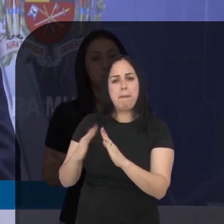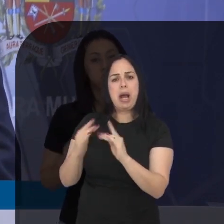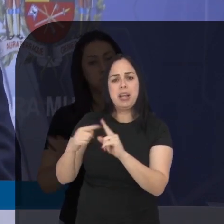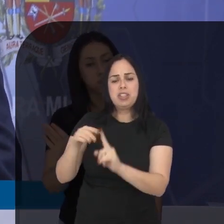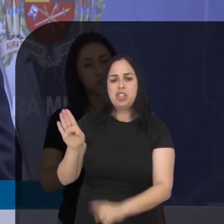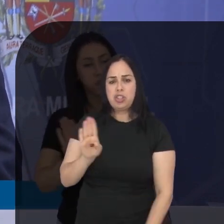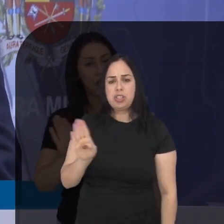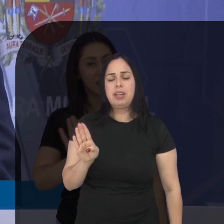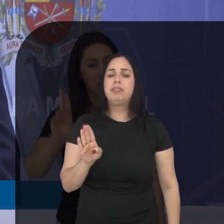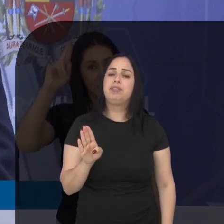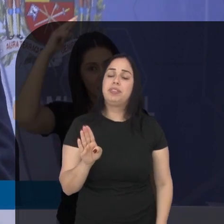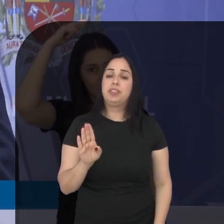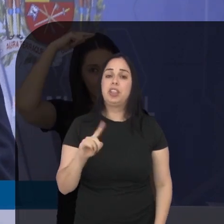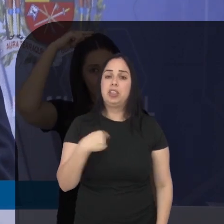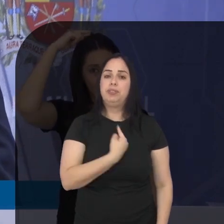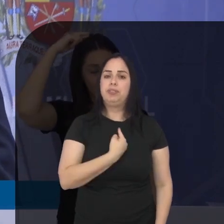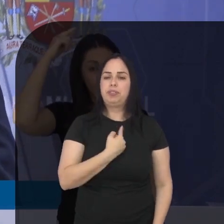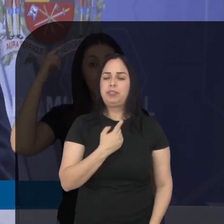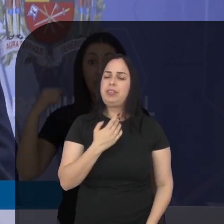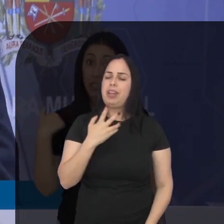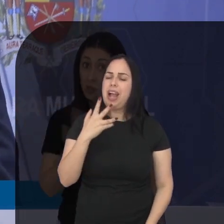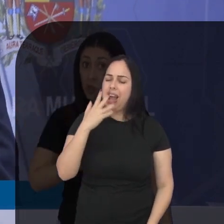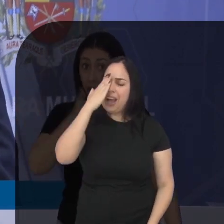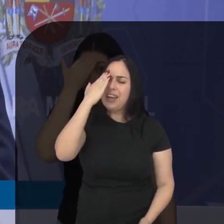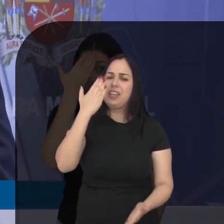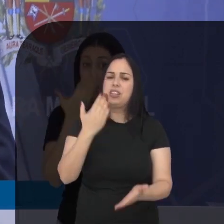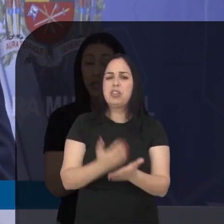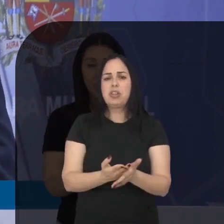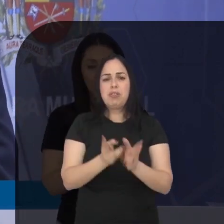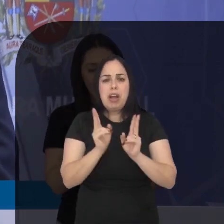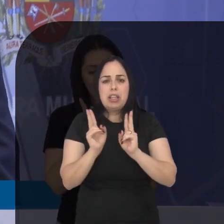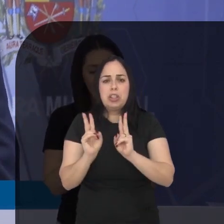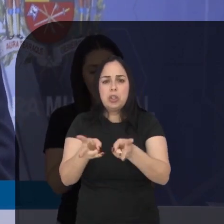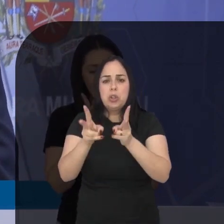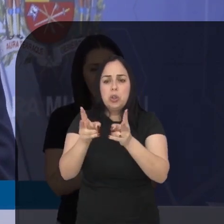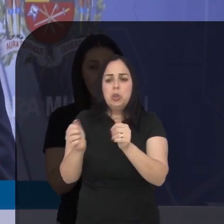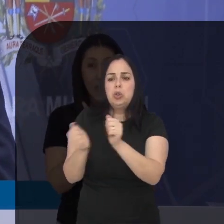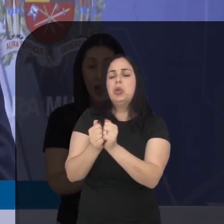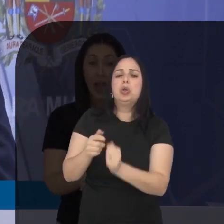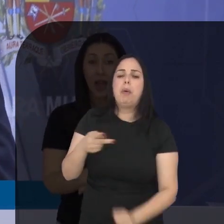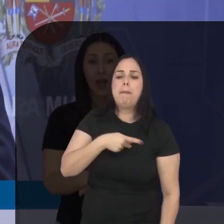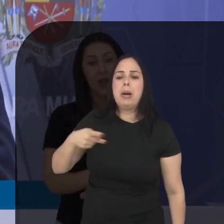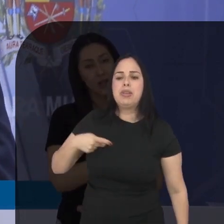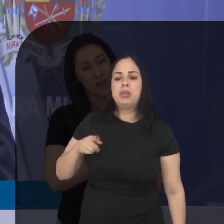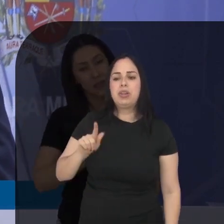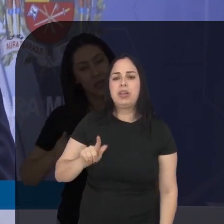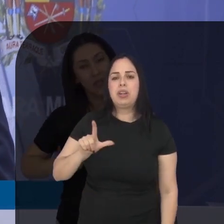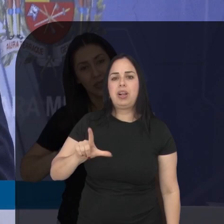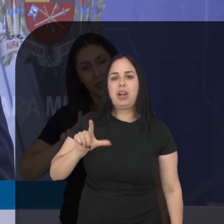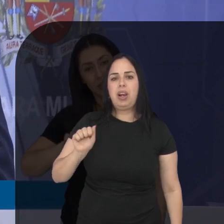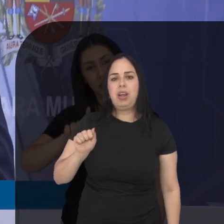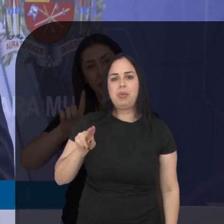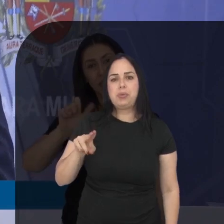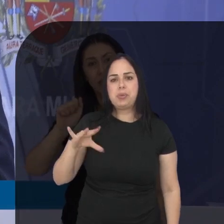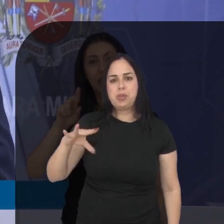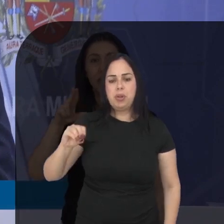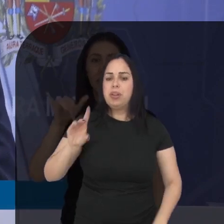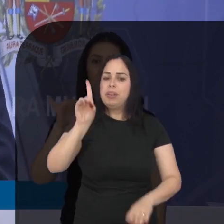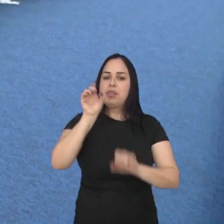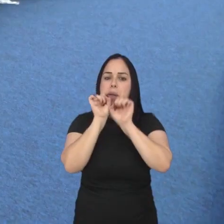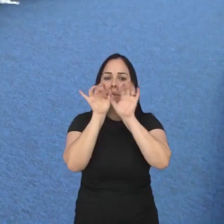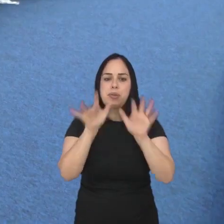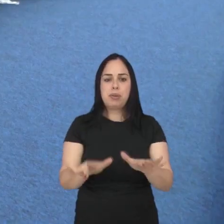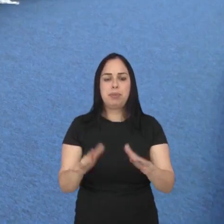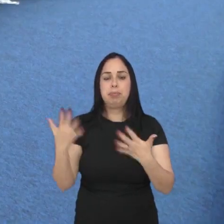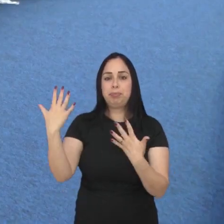Batista Renovada. E cremos que continuará assim também com o pastor Glaucio. Deus os abençoe.